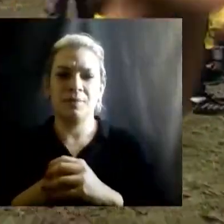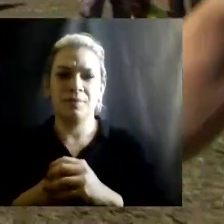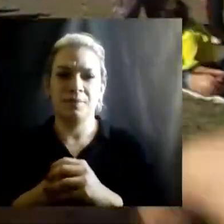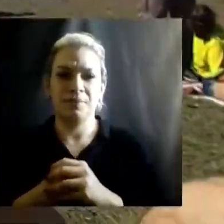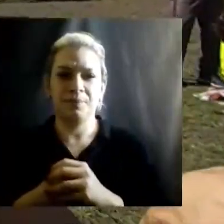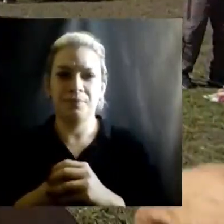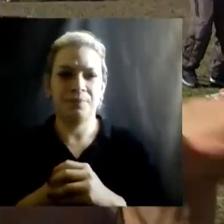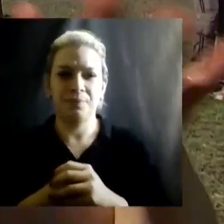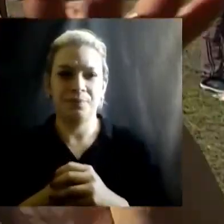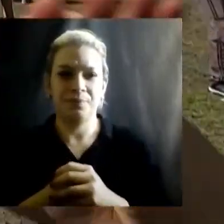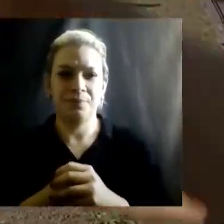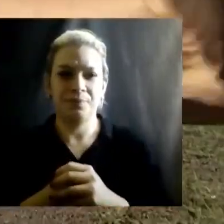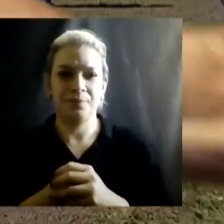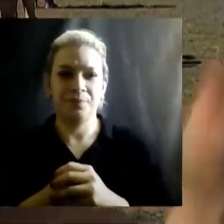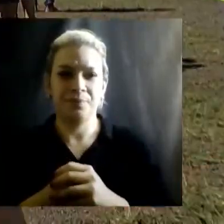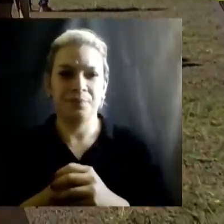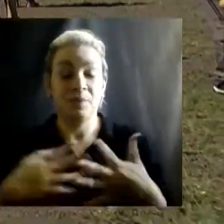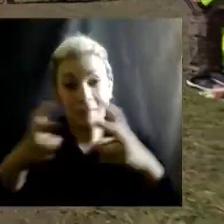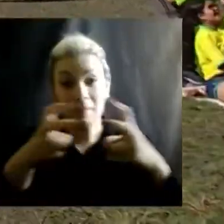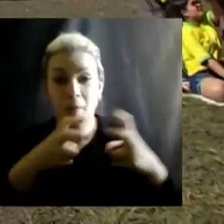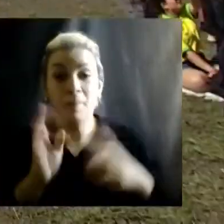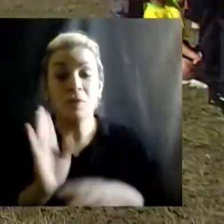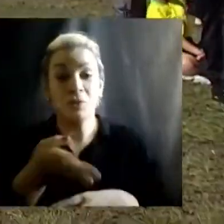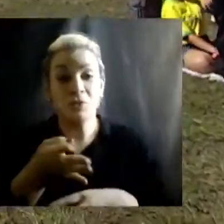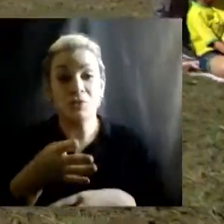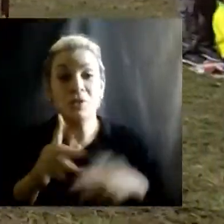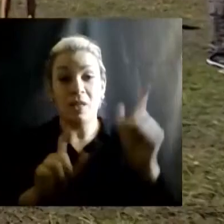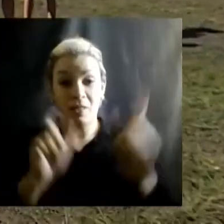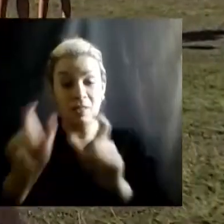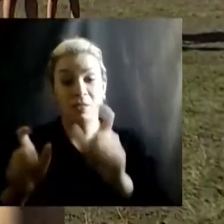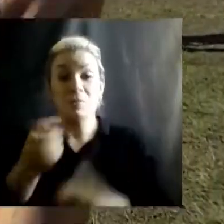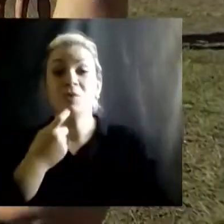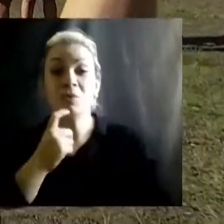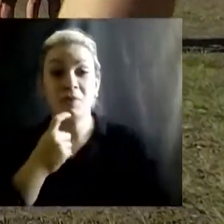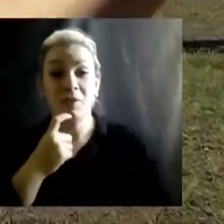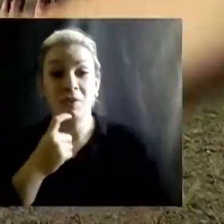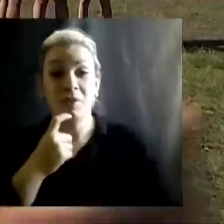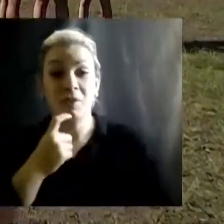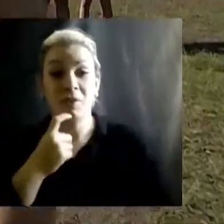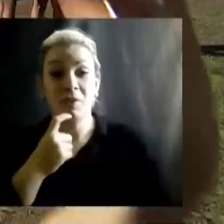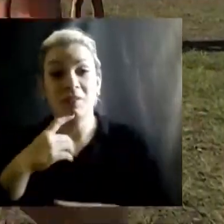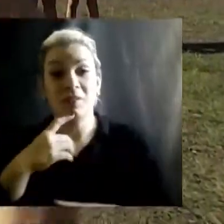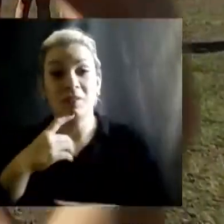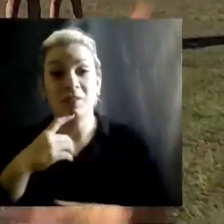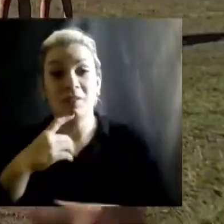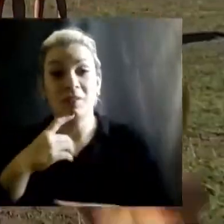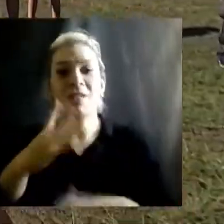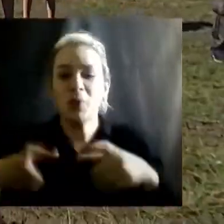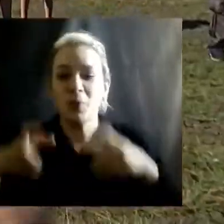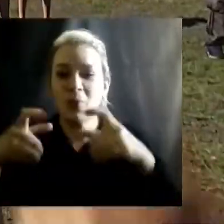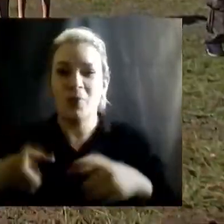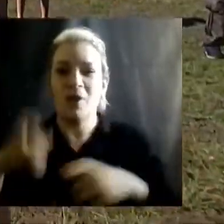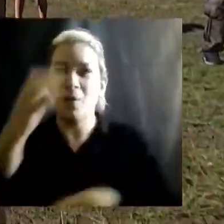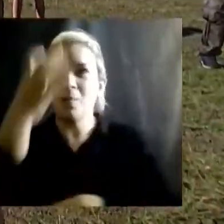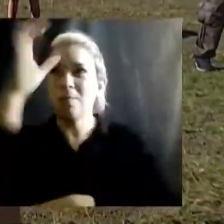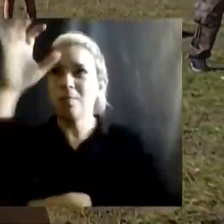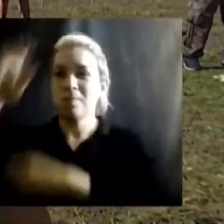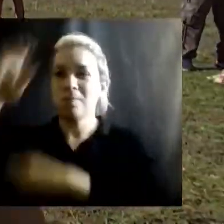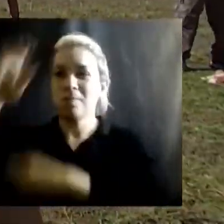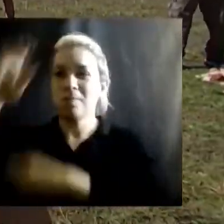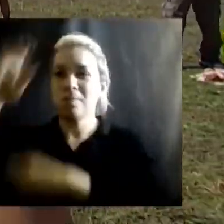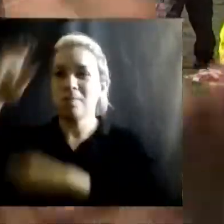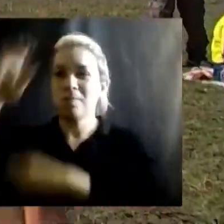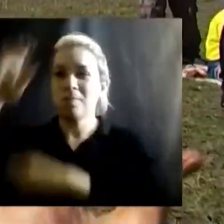percebeu que o campineiro adorou a Arena do Torcedor. Eu acho que esse clima